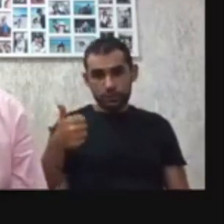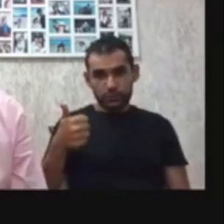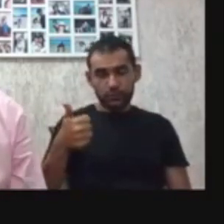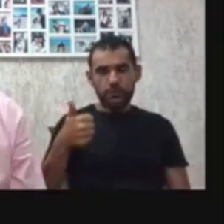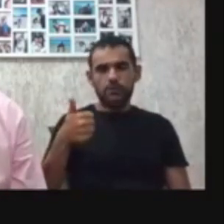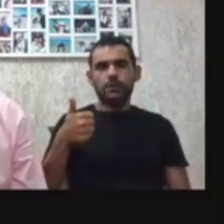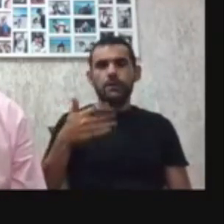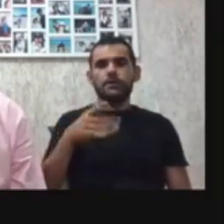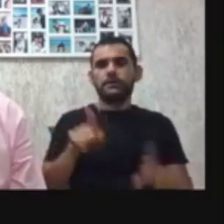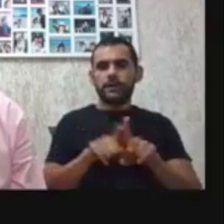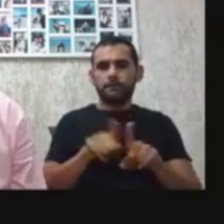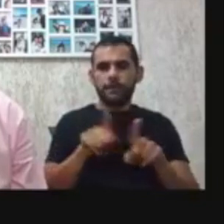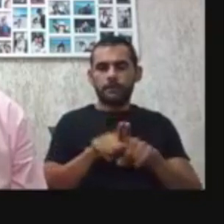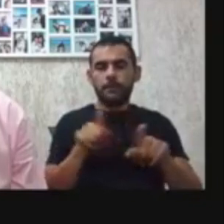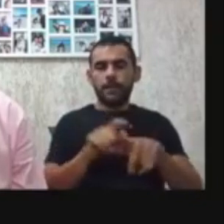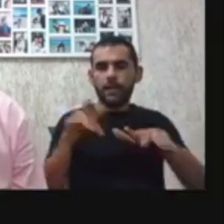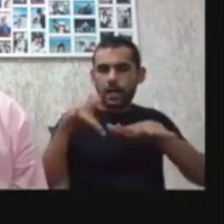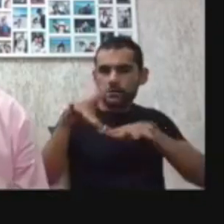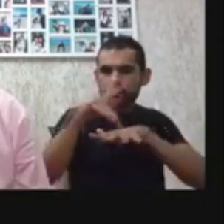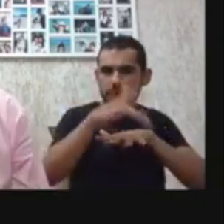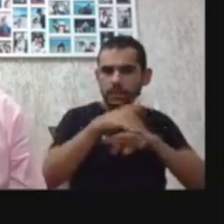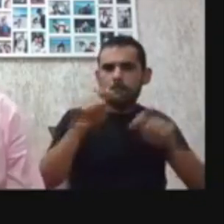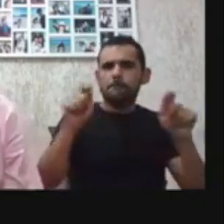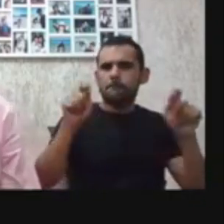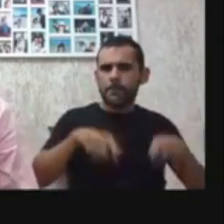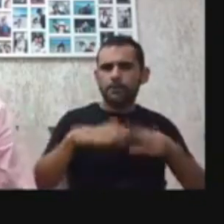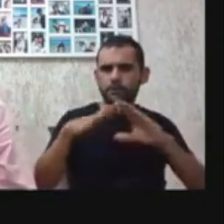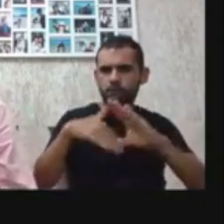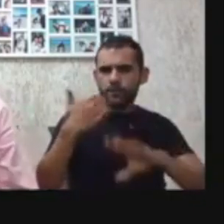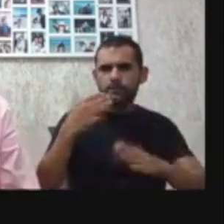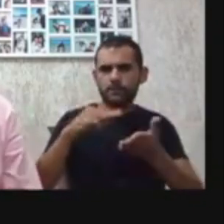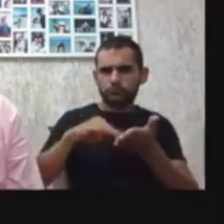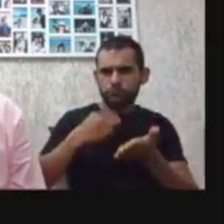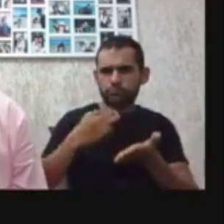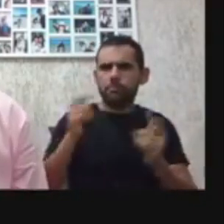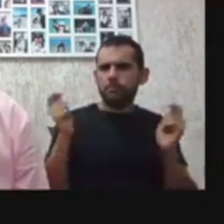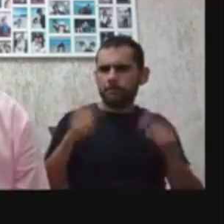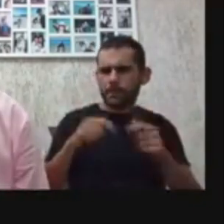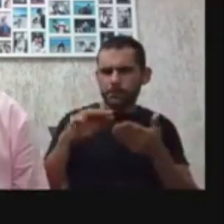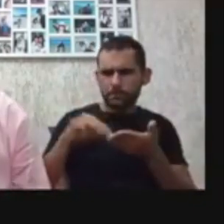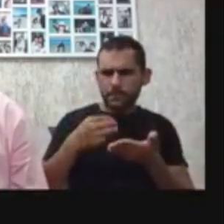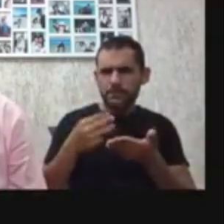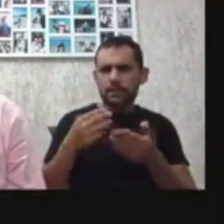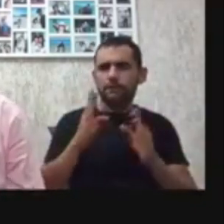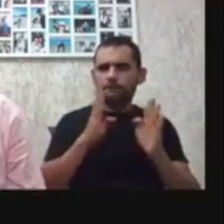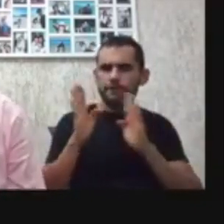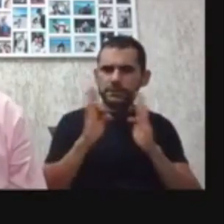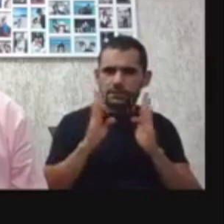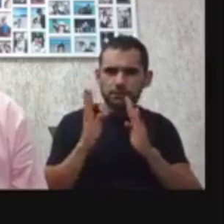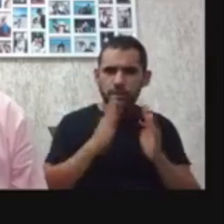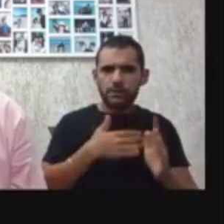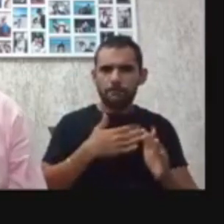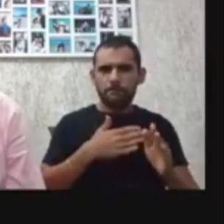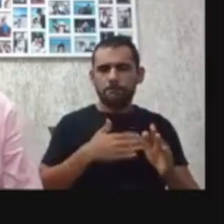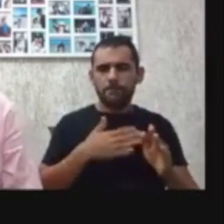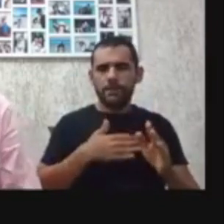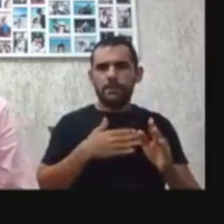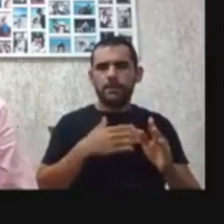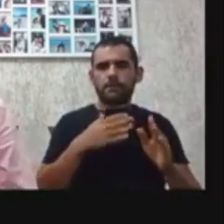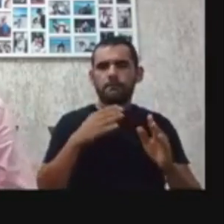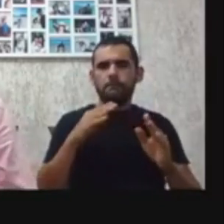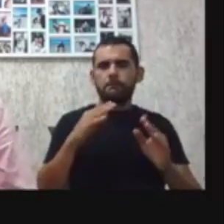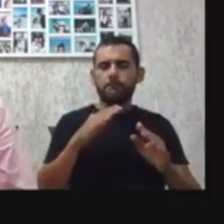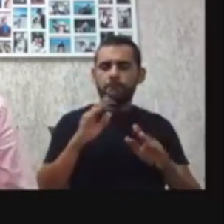99839-8221. E também pelas redes sociais, você pode enviar uma mensagem, pode me enviar uma mensagem lá no Facebook, na minha página.